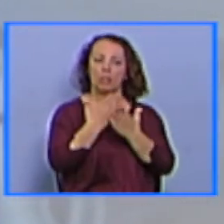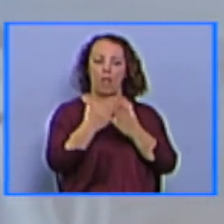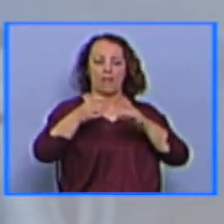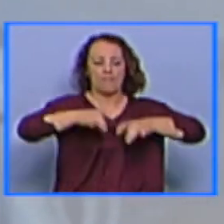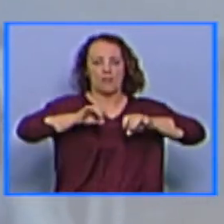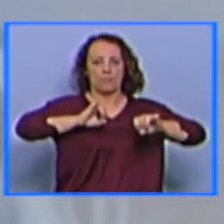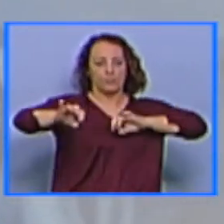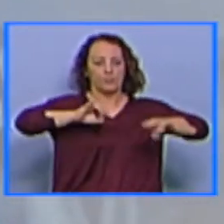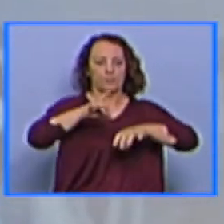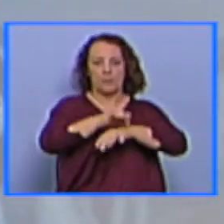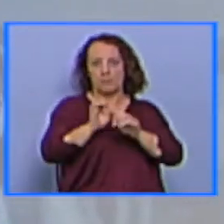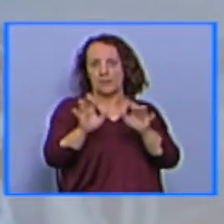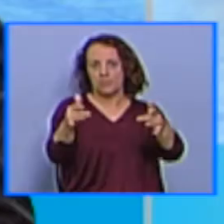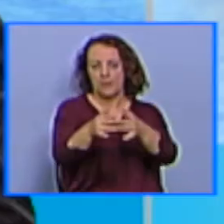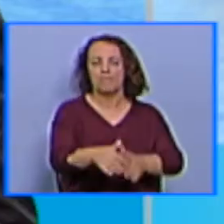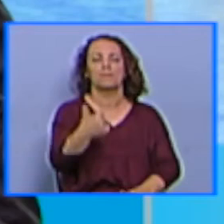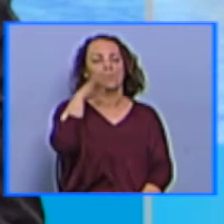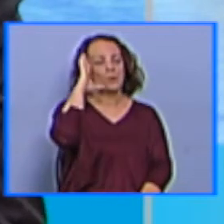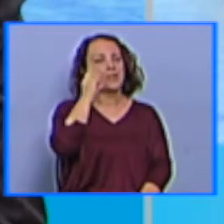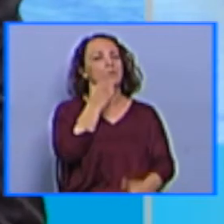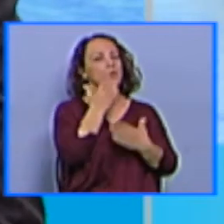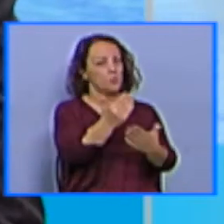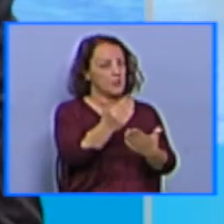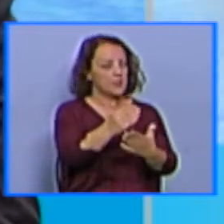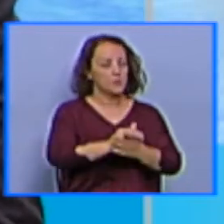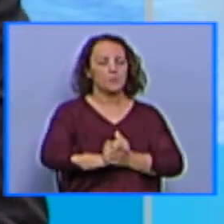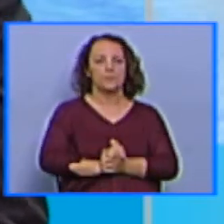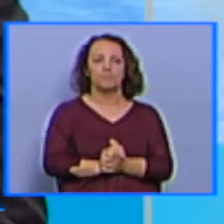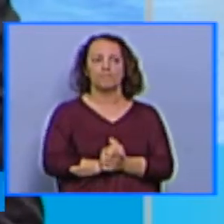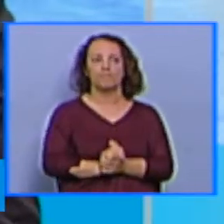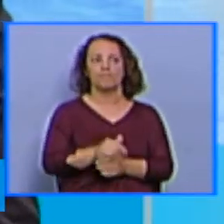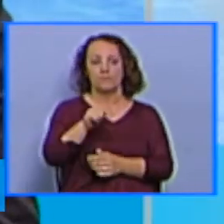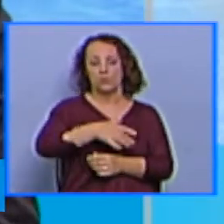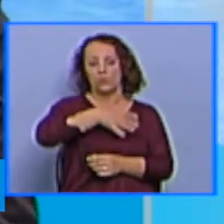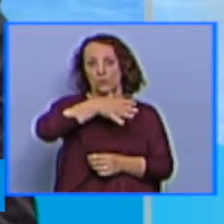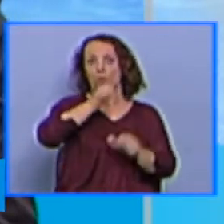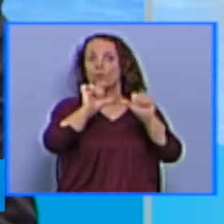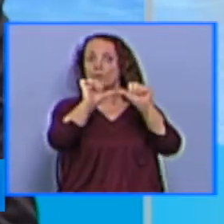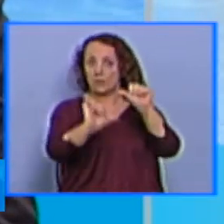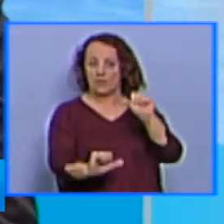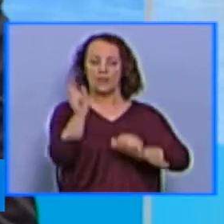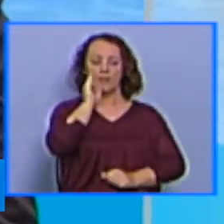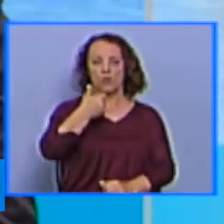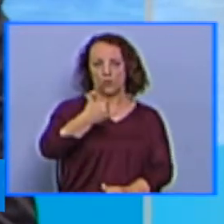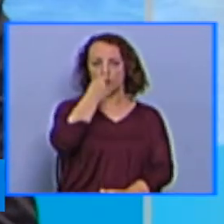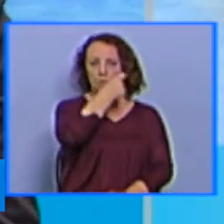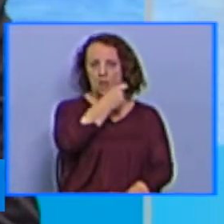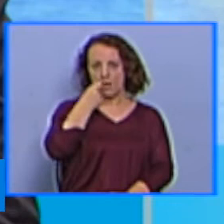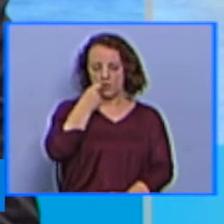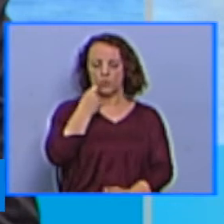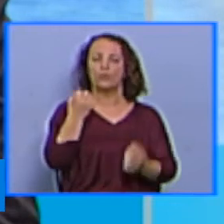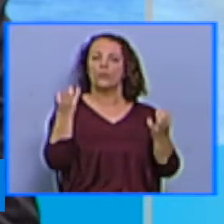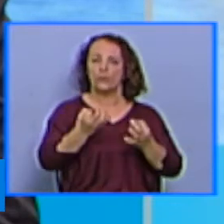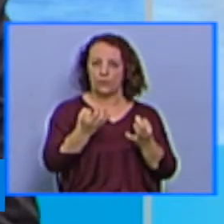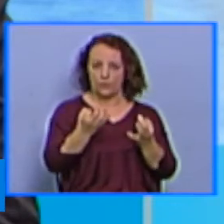desta pandemia? Boa tarde de novo e muito obrigado. Este comunicado tem a data 2 de maio, precisamente no final